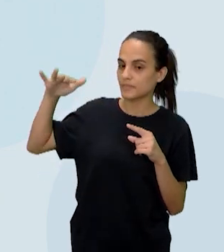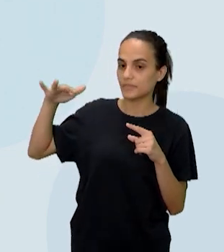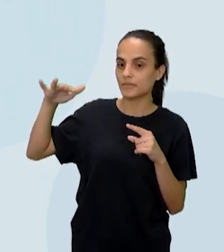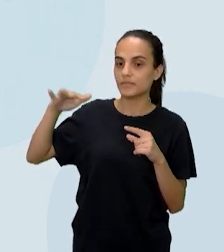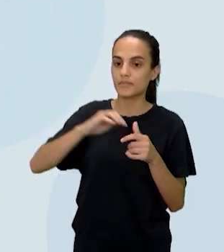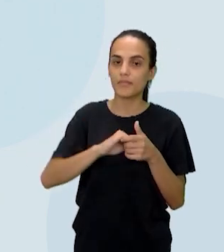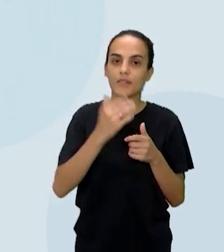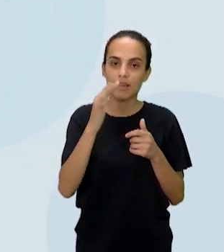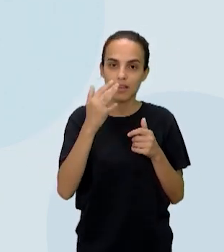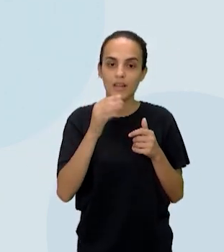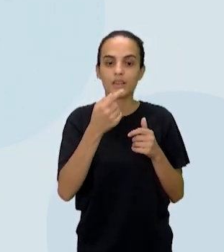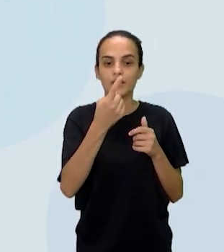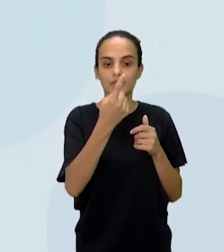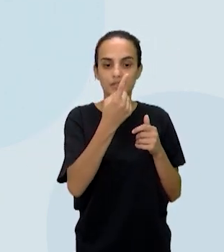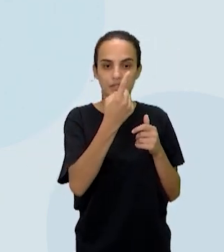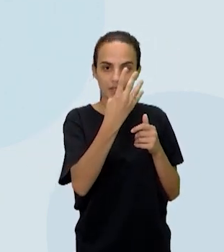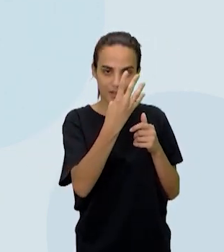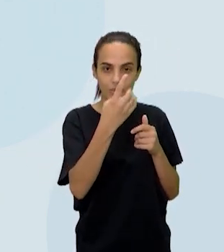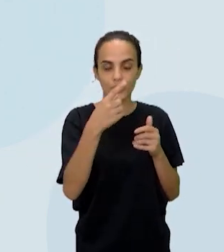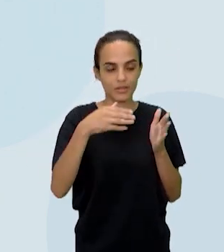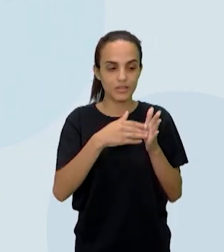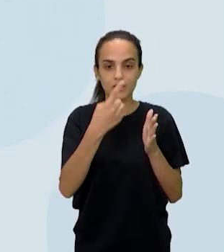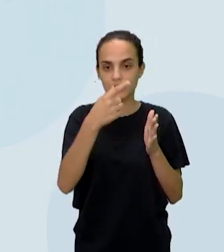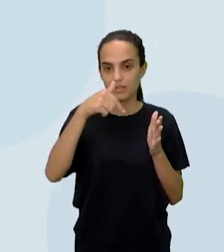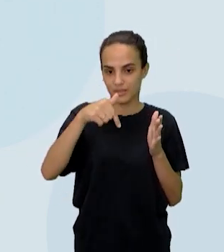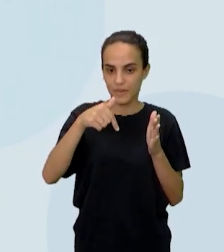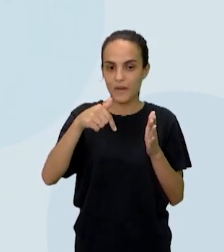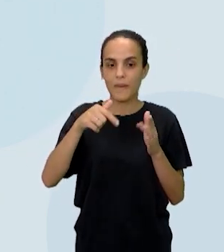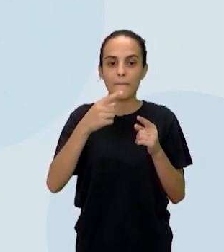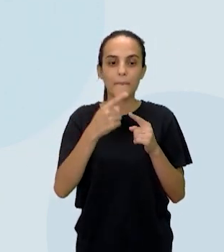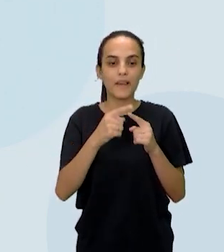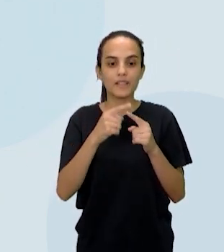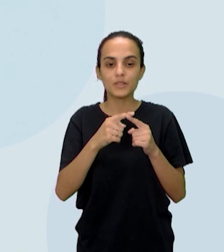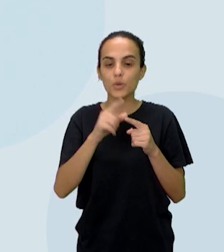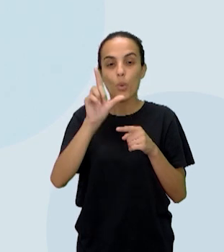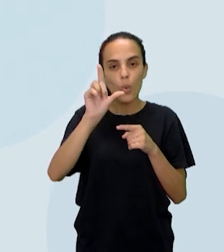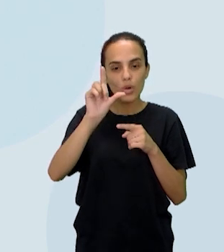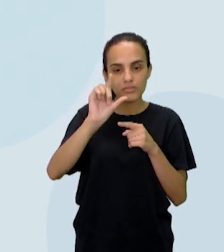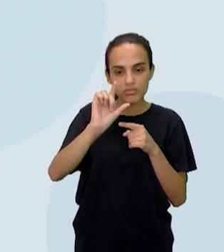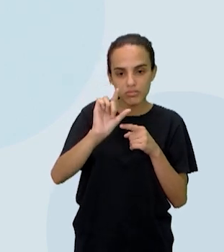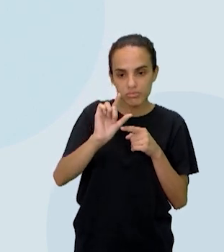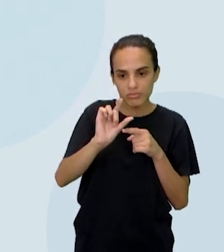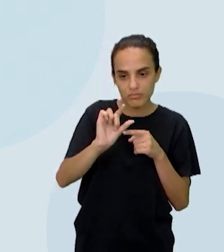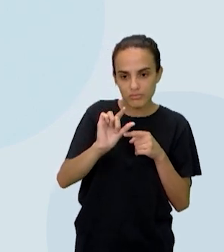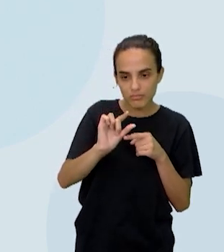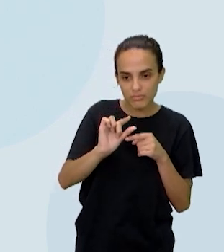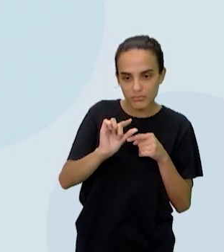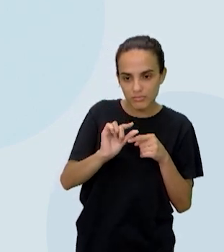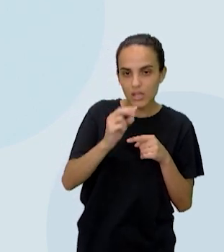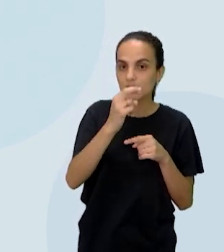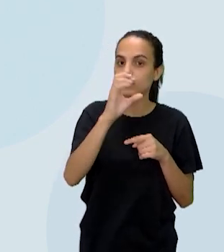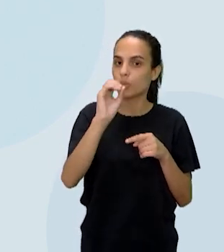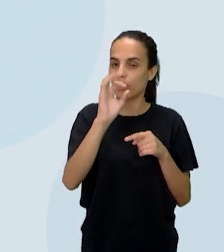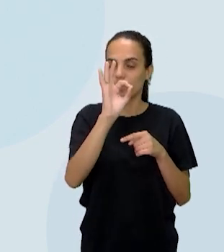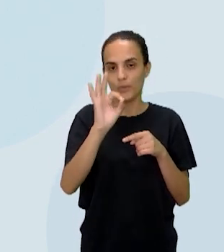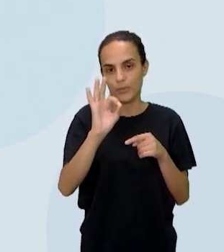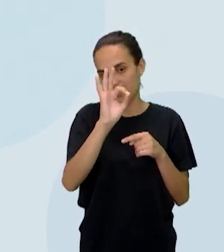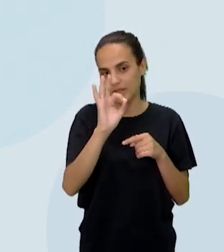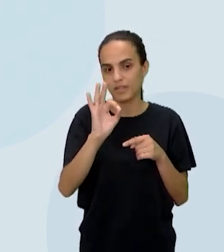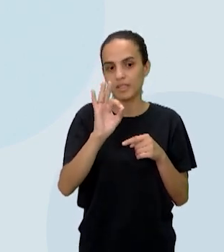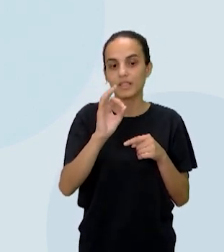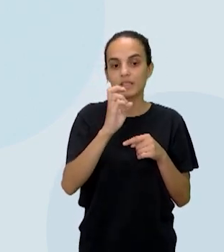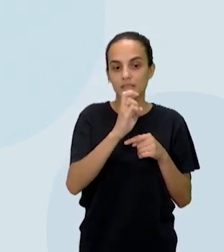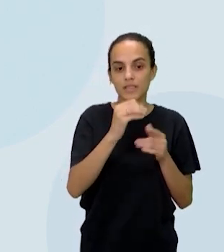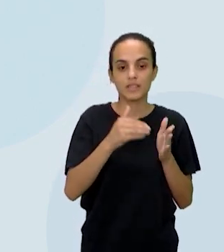De 14 a 17 anos, quem lê por gosto, parece que o gosto pela leitura vai caindo, né? Então, eu tinha 50% lá de 5 a